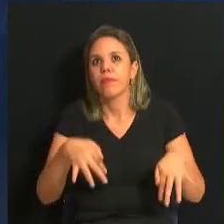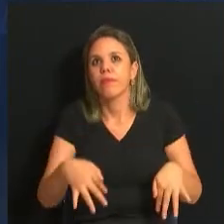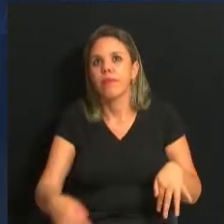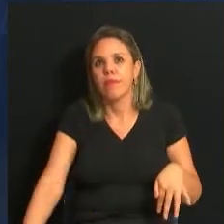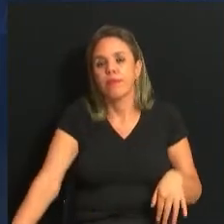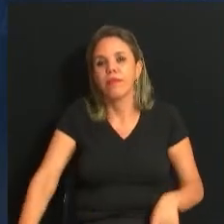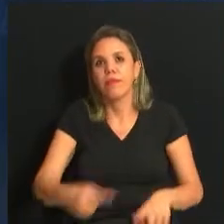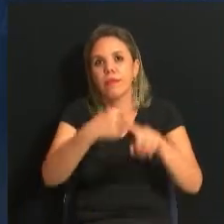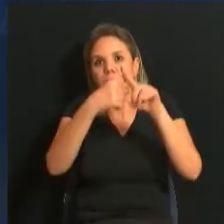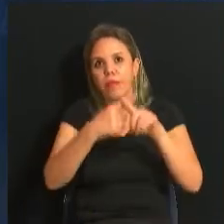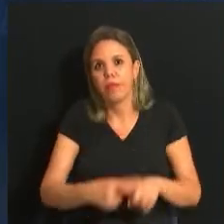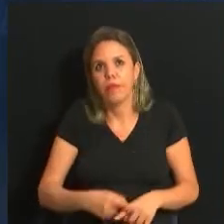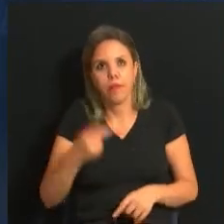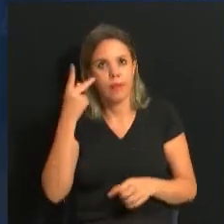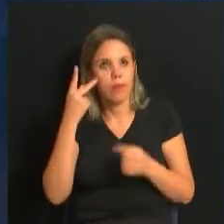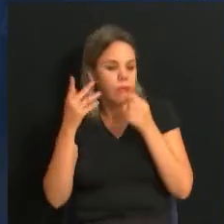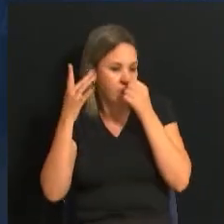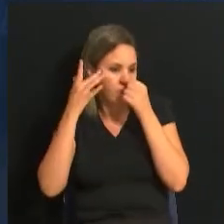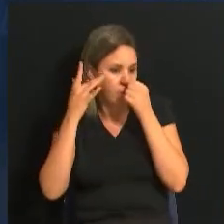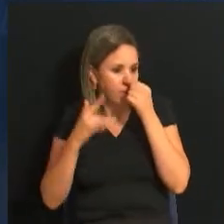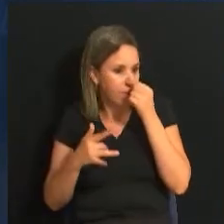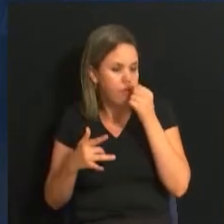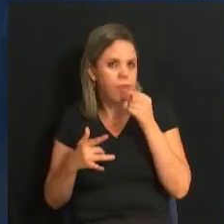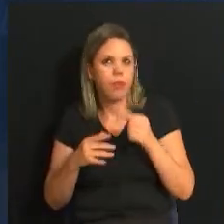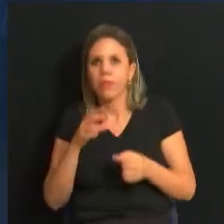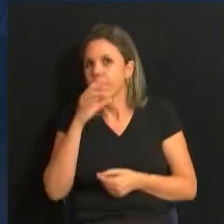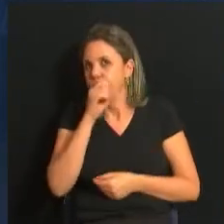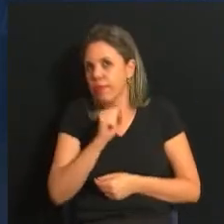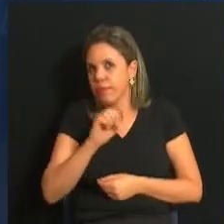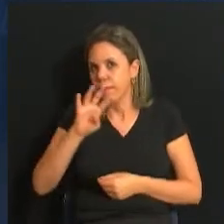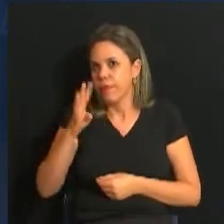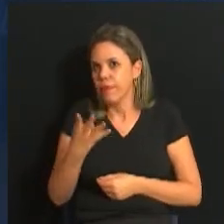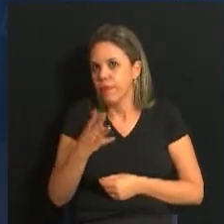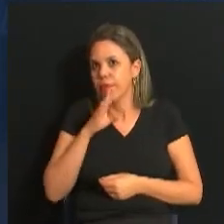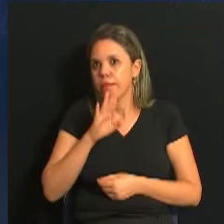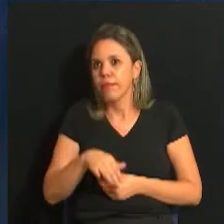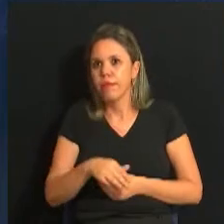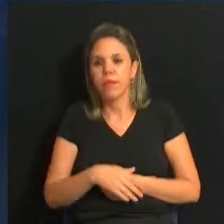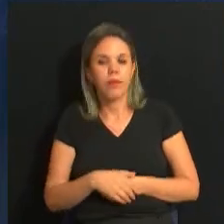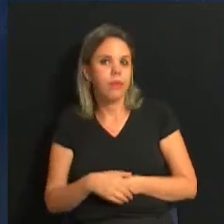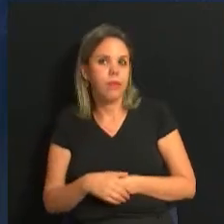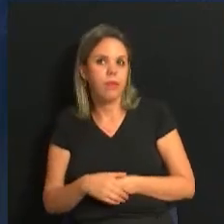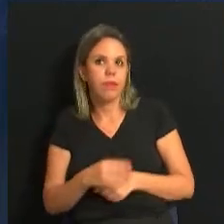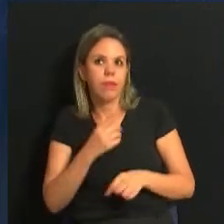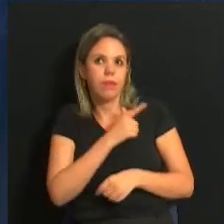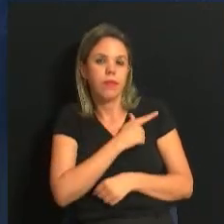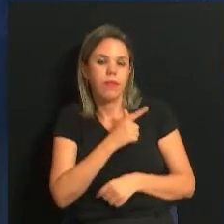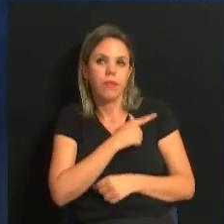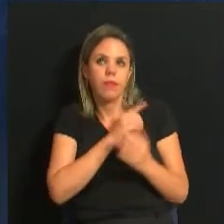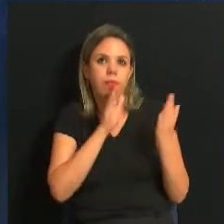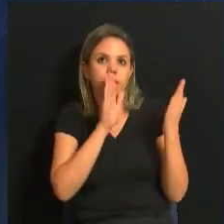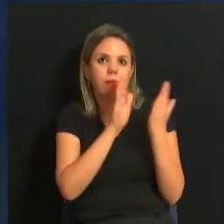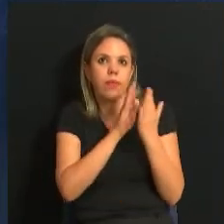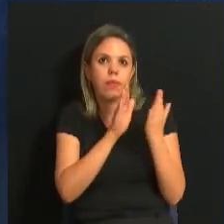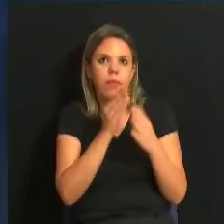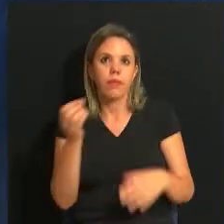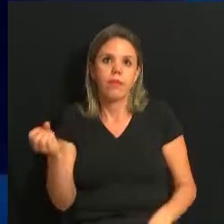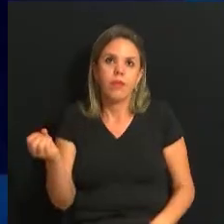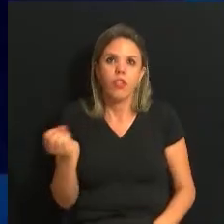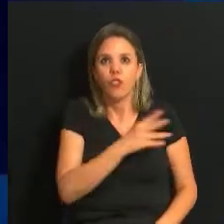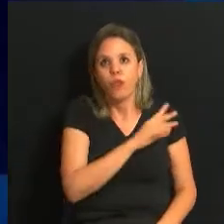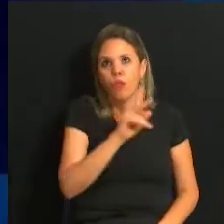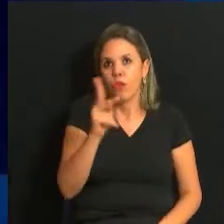Campeonato Paulista, viu? Amanhã, no sábado, às 4h, o Guarani enfrenta o Novo